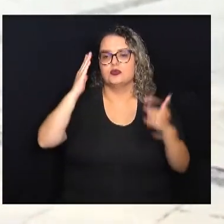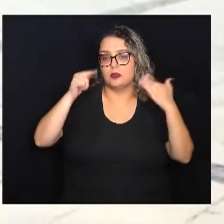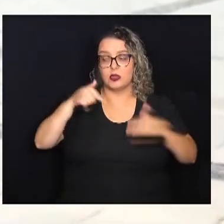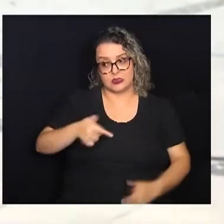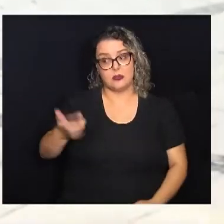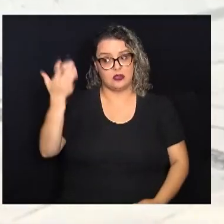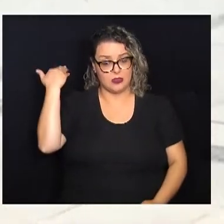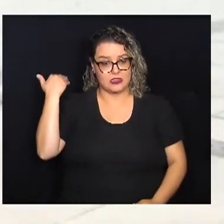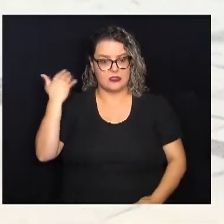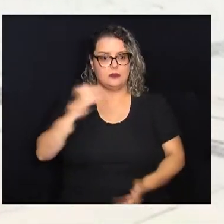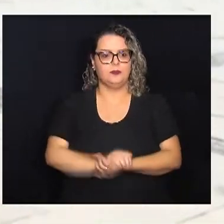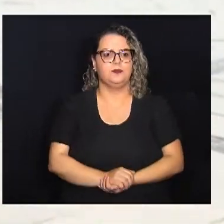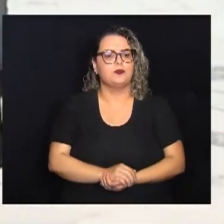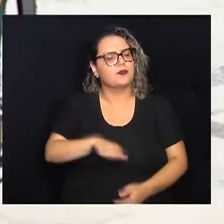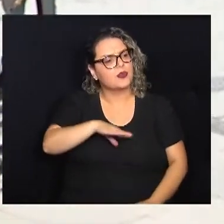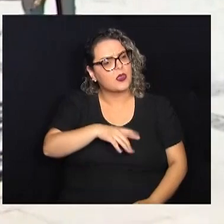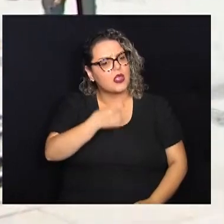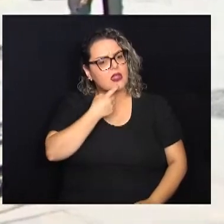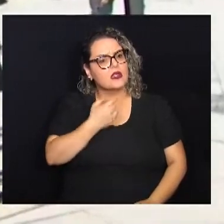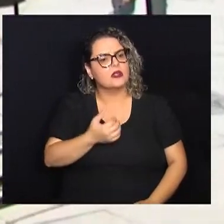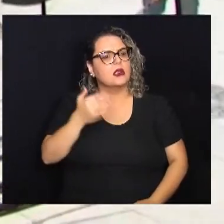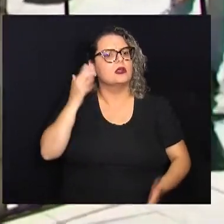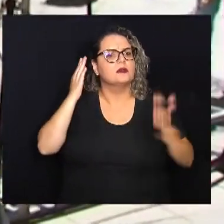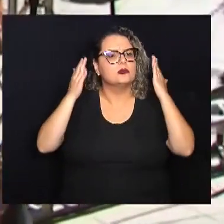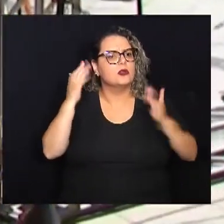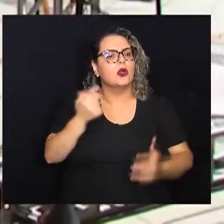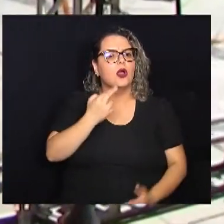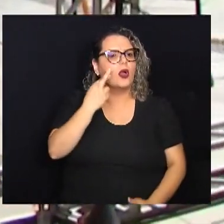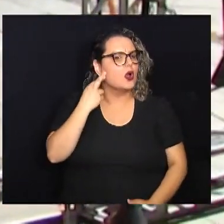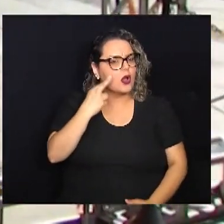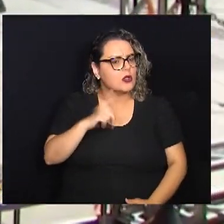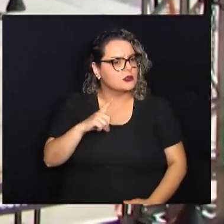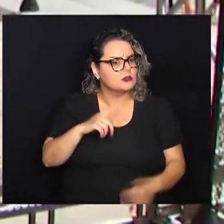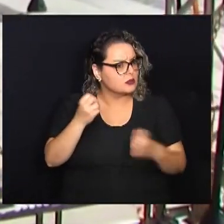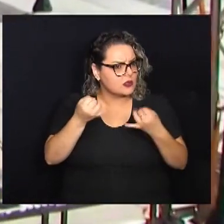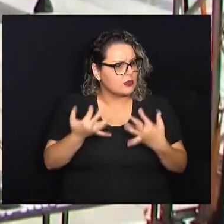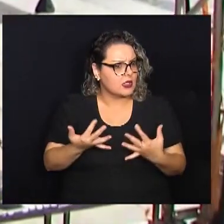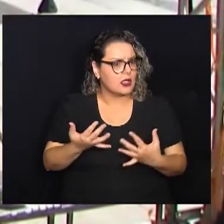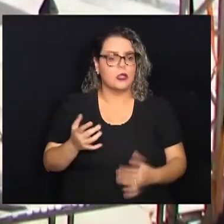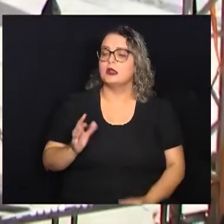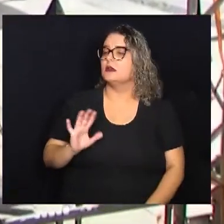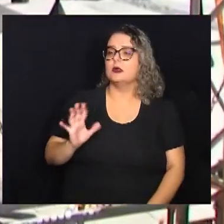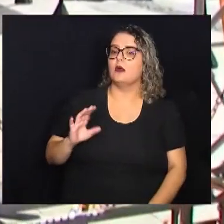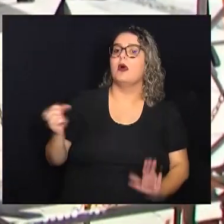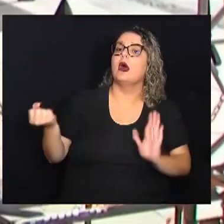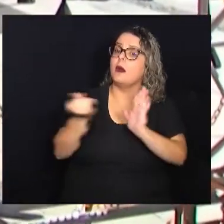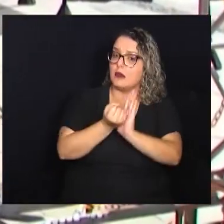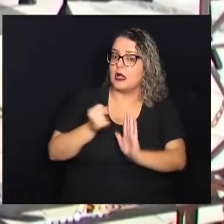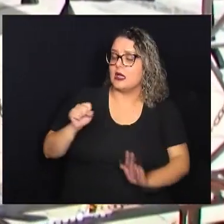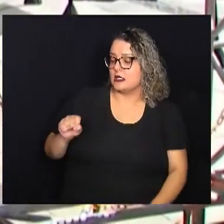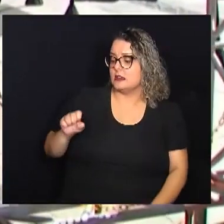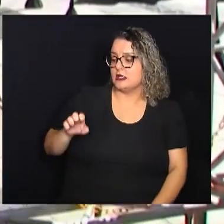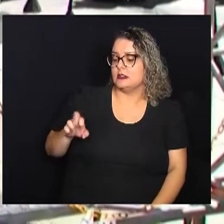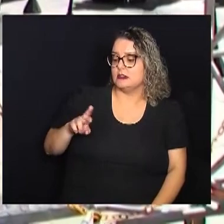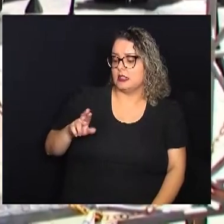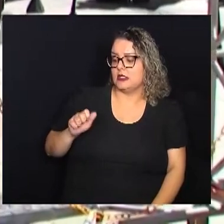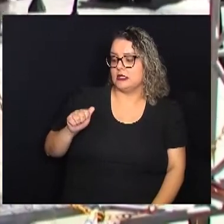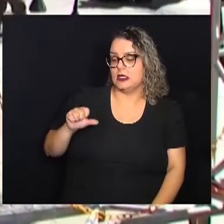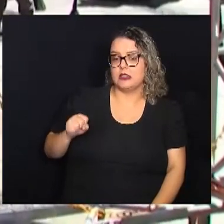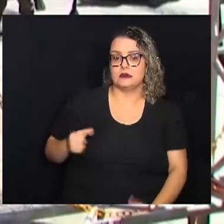superando. O caminhão tem cor rosa, tem alguma explicação para isso? Não, a marca da Serasa, né, ela adotou a